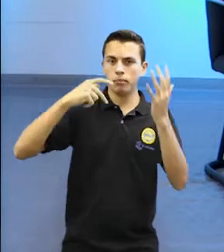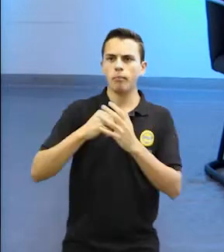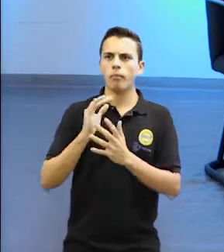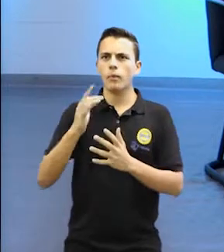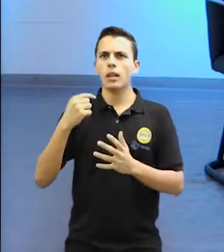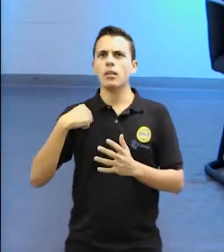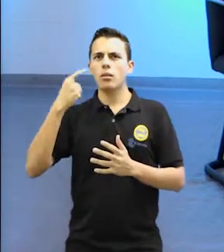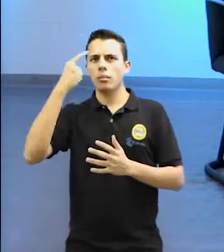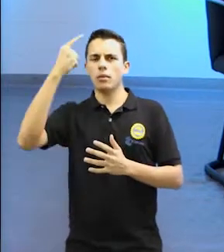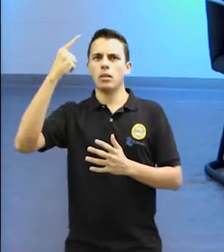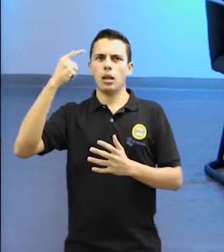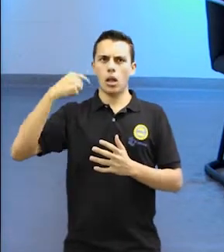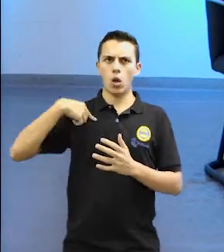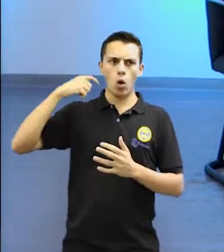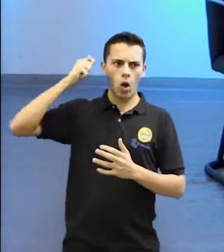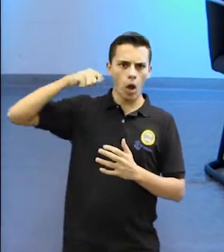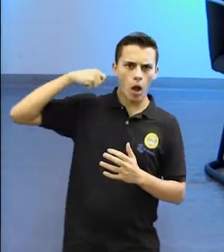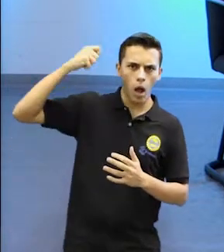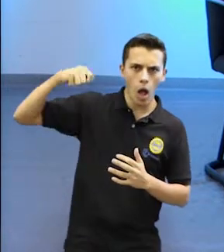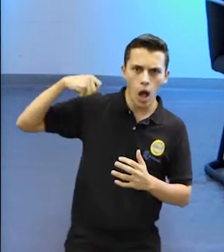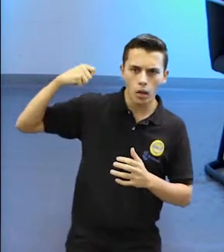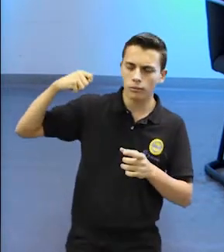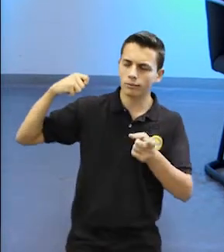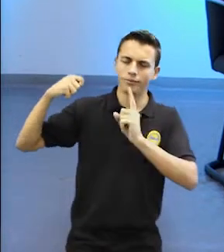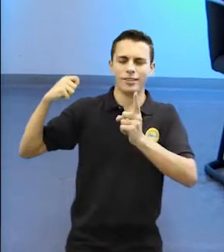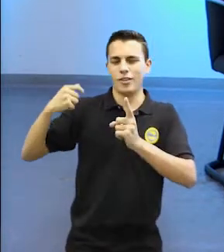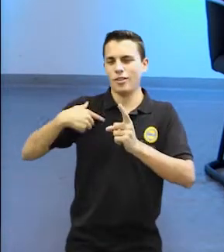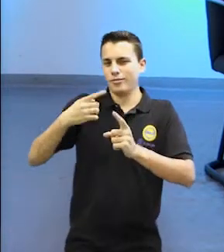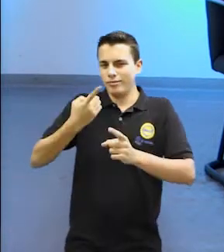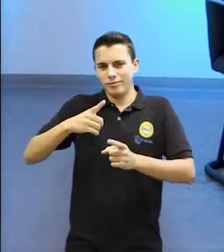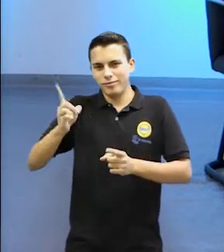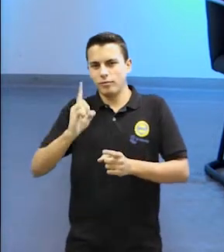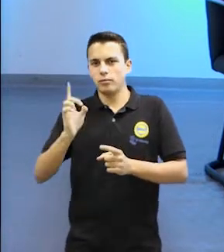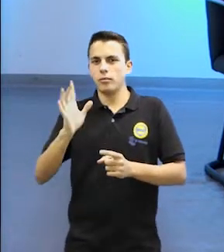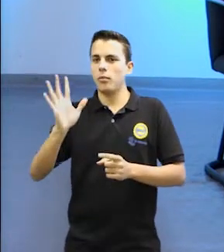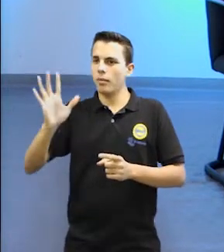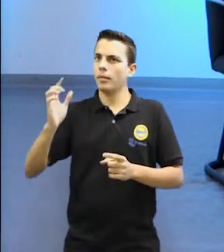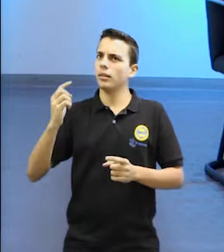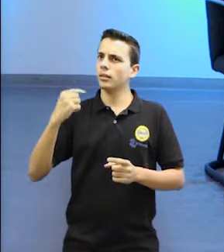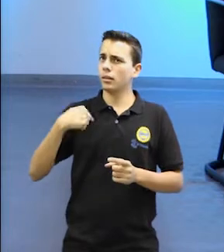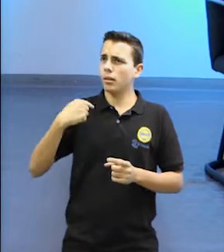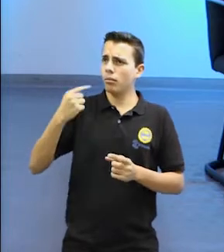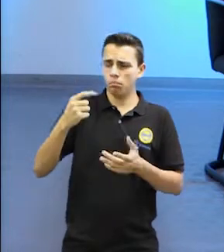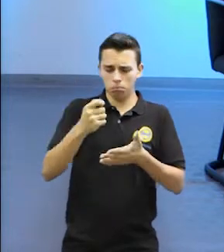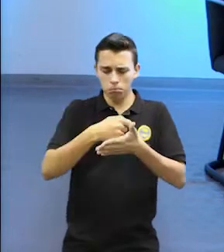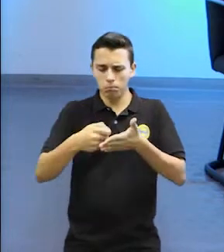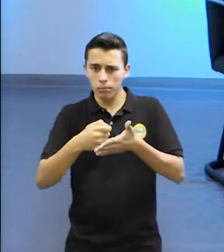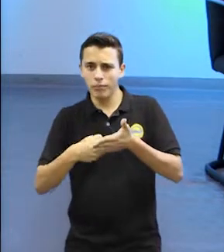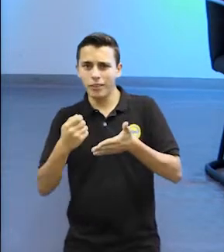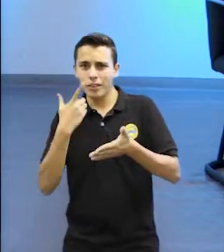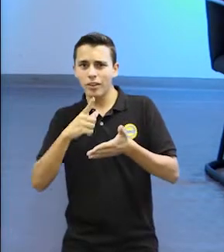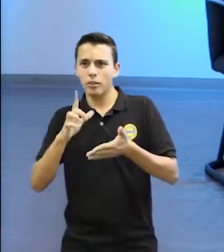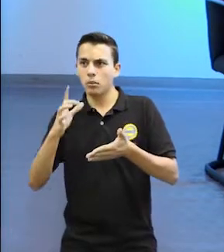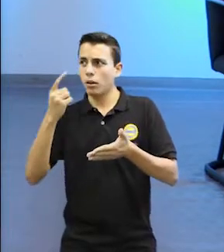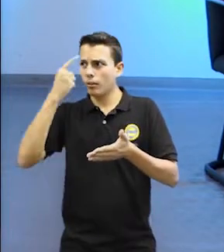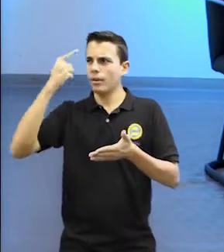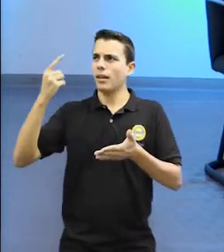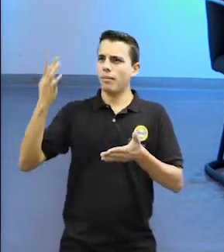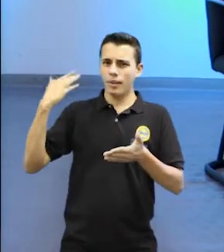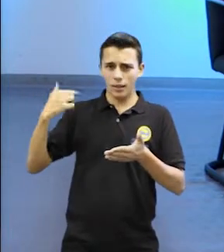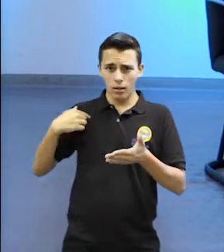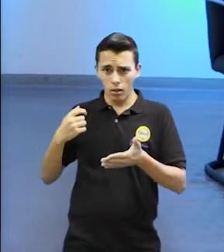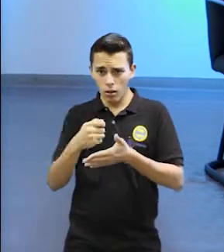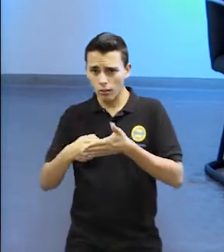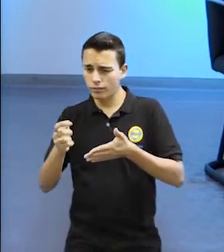em ser ator, e como não sou, né? Tá. Aliás, nem pensei em ser um roteirista, e hoje eu sou. E hoje eu me chamo de rapper também,